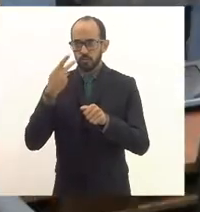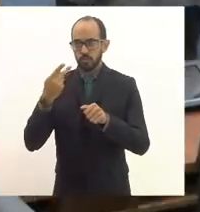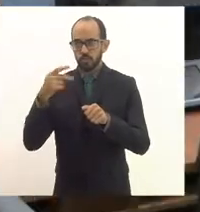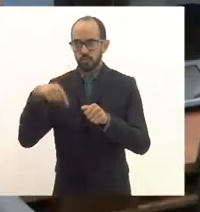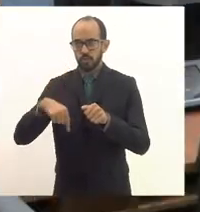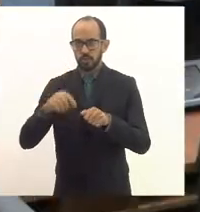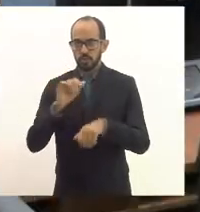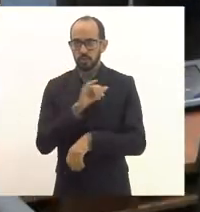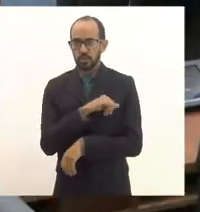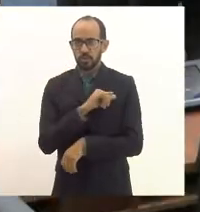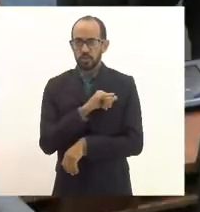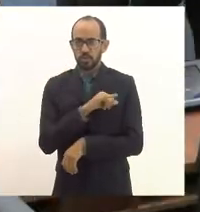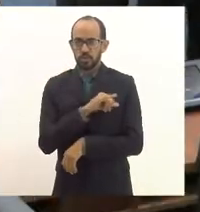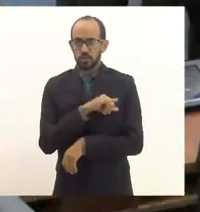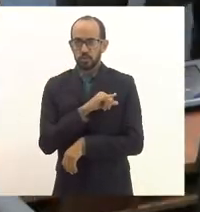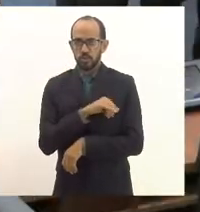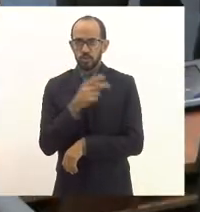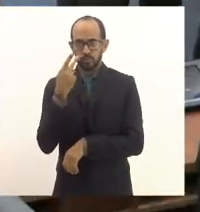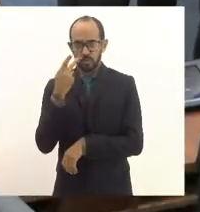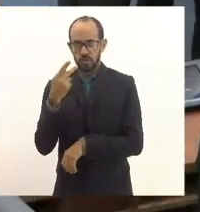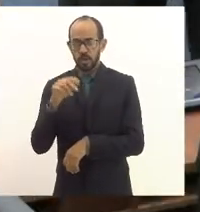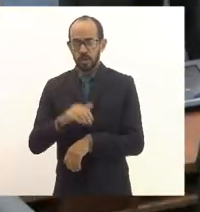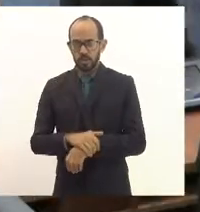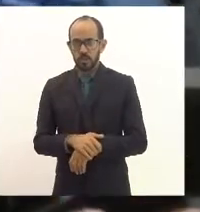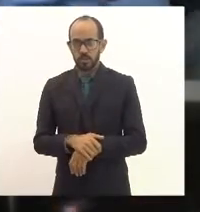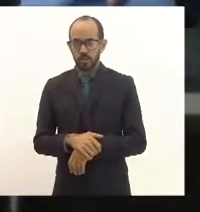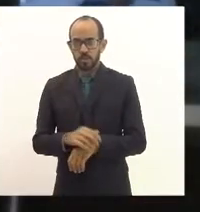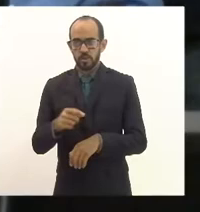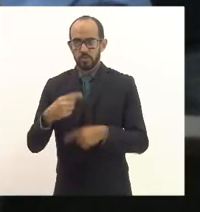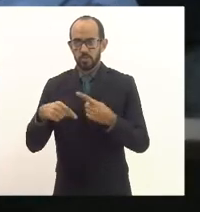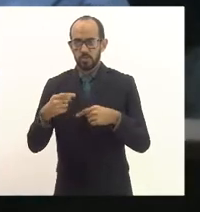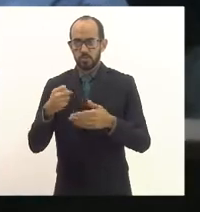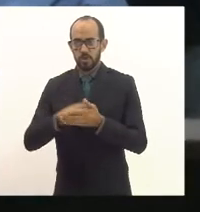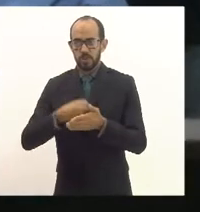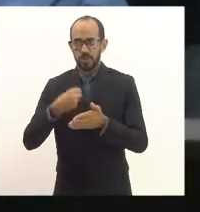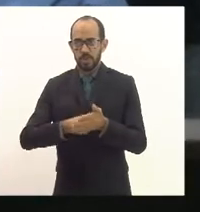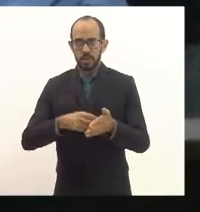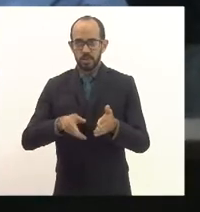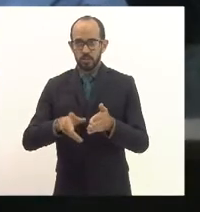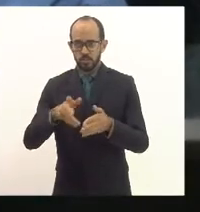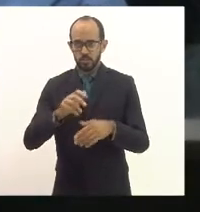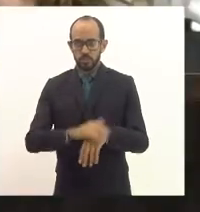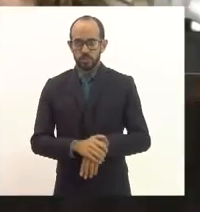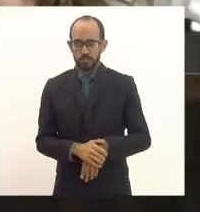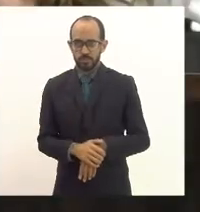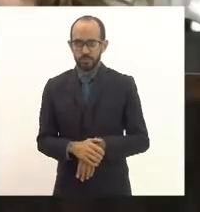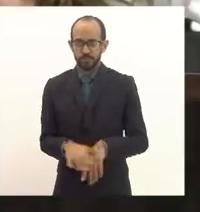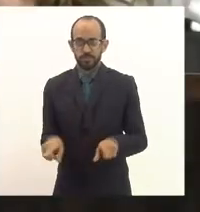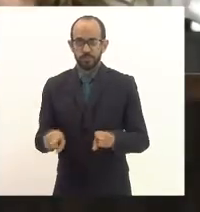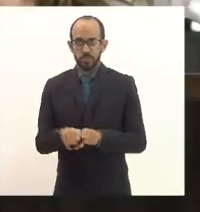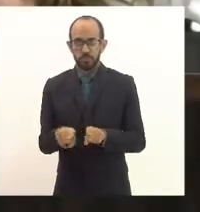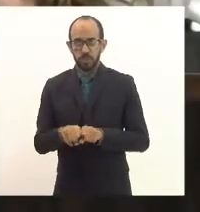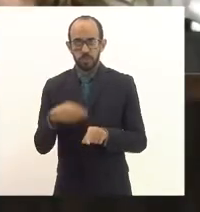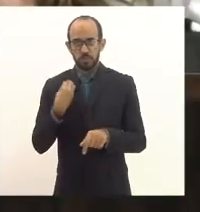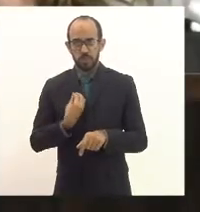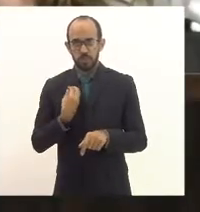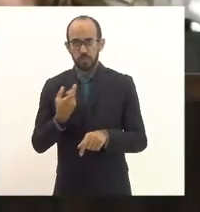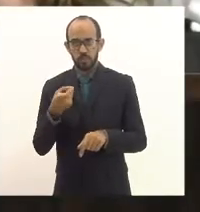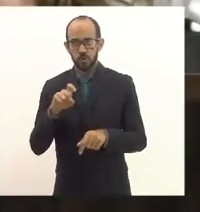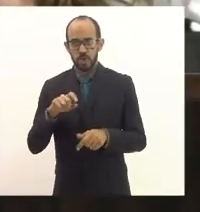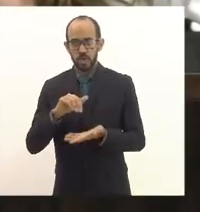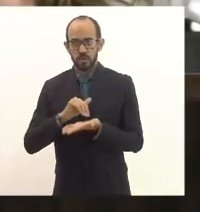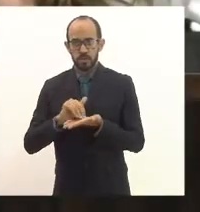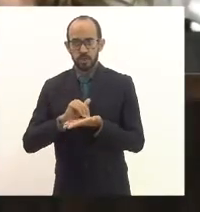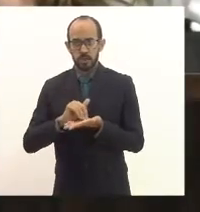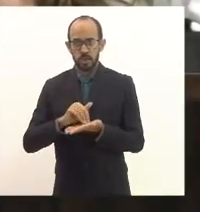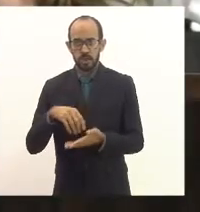Sejam bem-vindas, depois de uma grande batalha que ainda continua, mas vamos em frente. Também está presente o ex-secretário Leandro